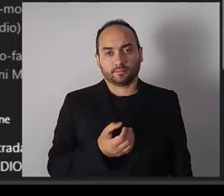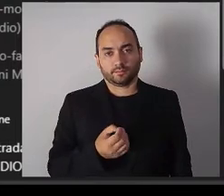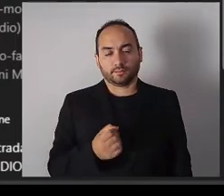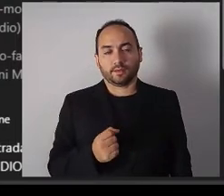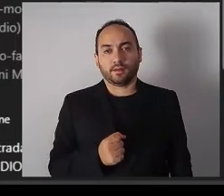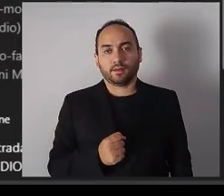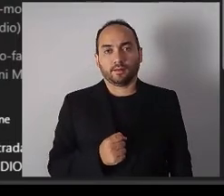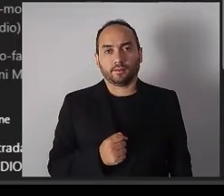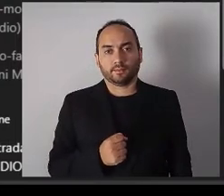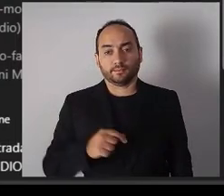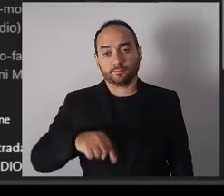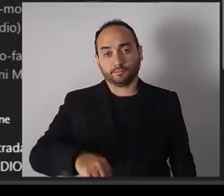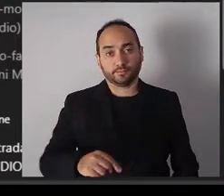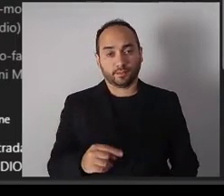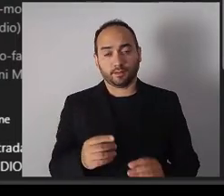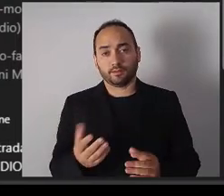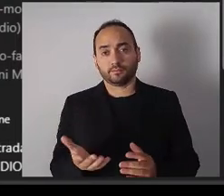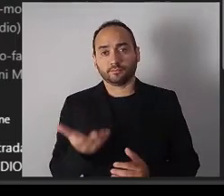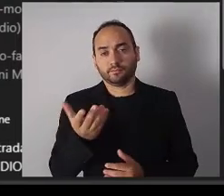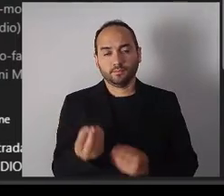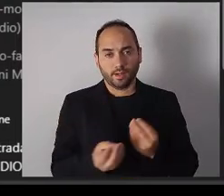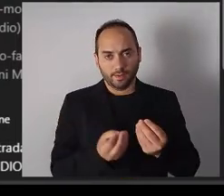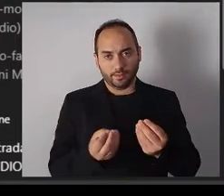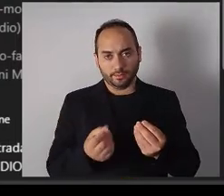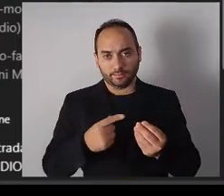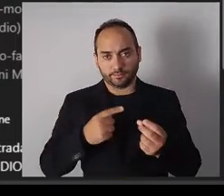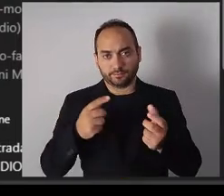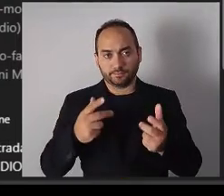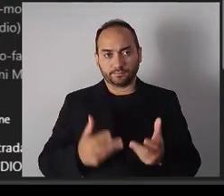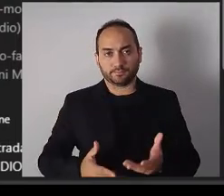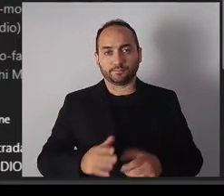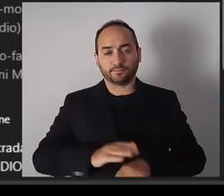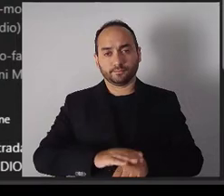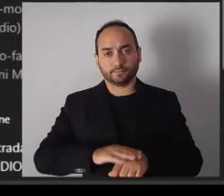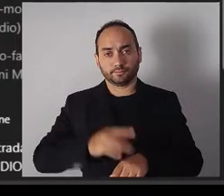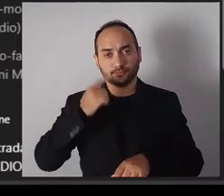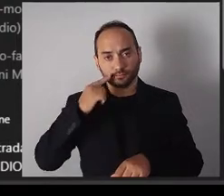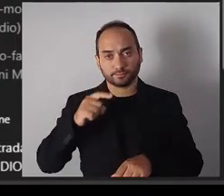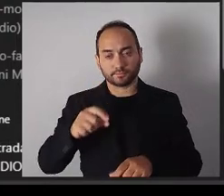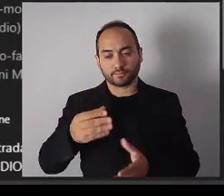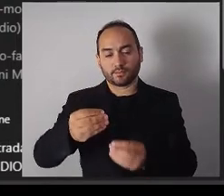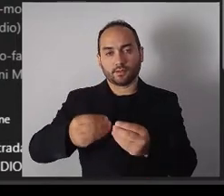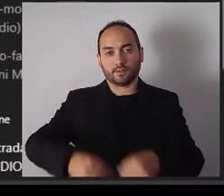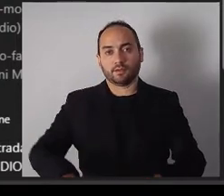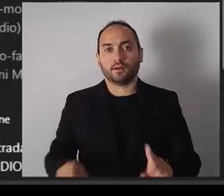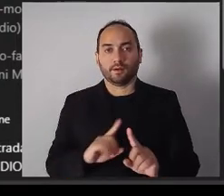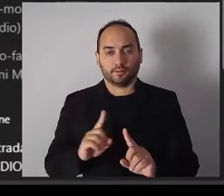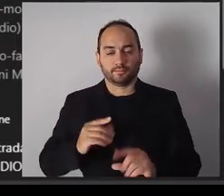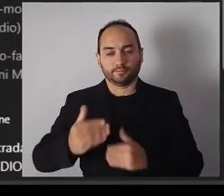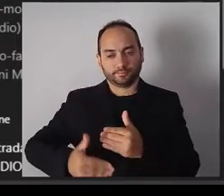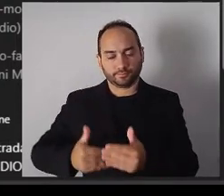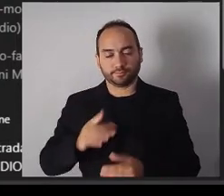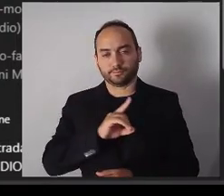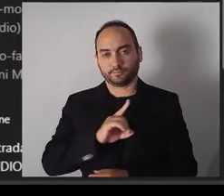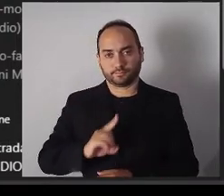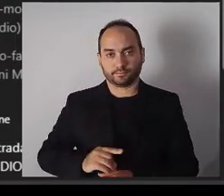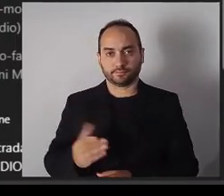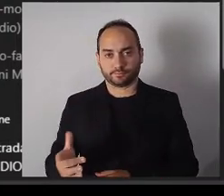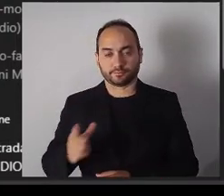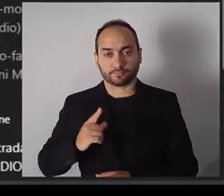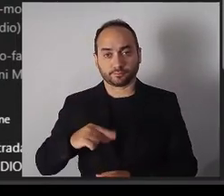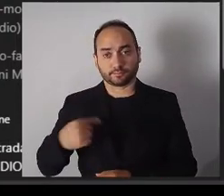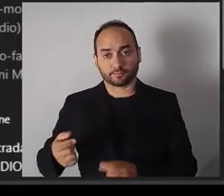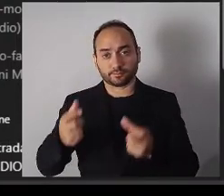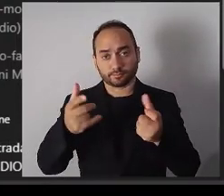06-00-5744-2023-606-000. Nessa ocasião, foi unanimidade da corte, entendeu, não haver prejuízo à desfiliação do deputado Evandro. Então,